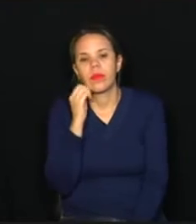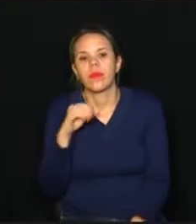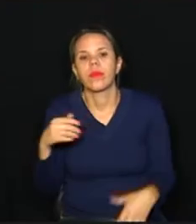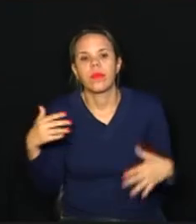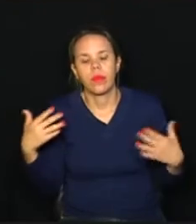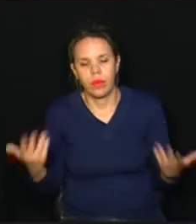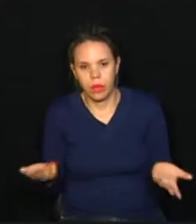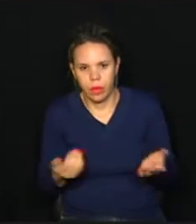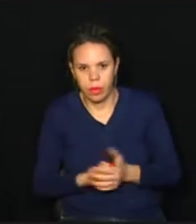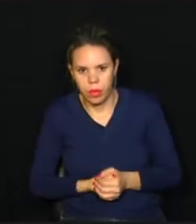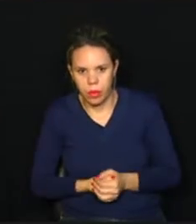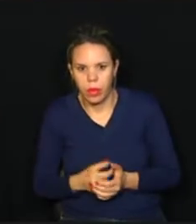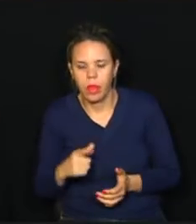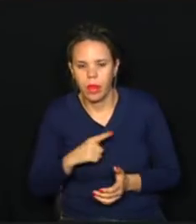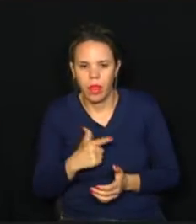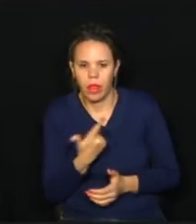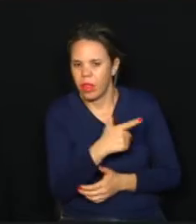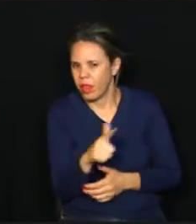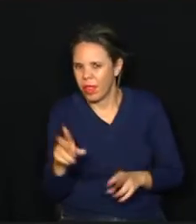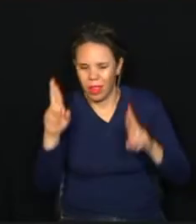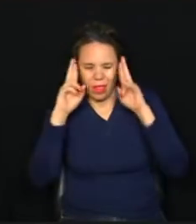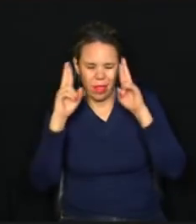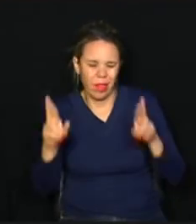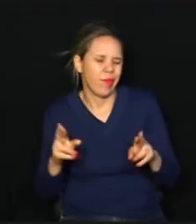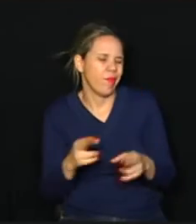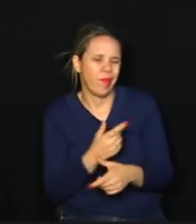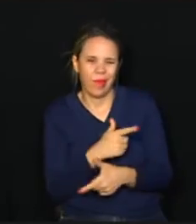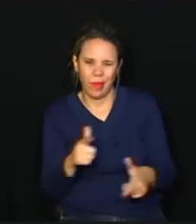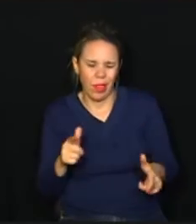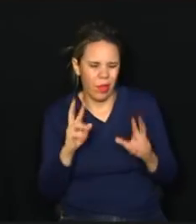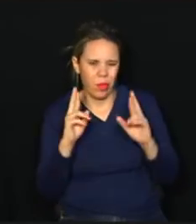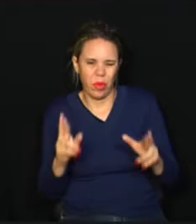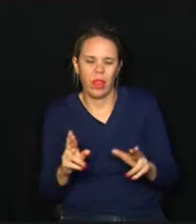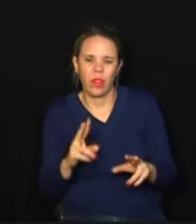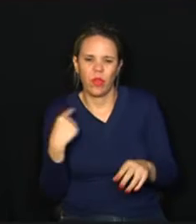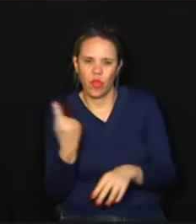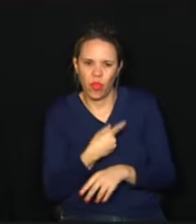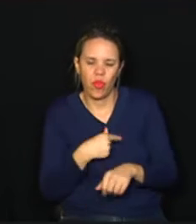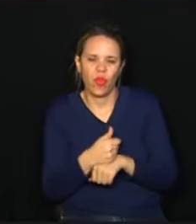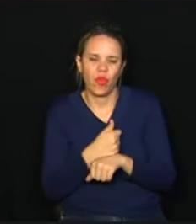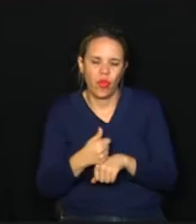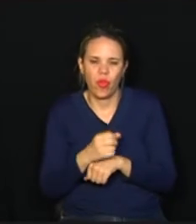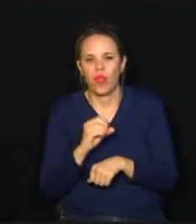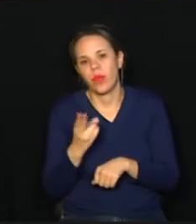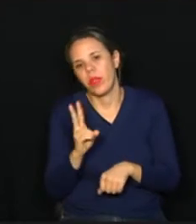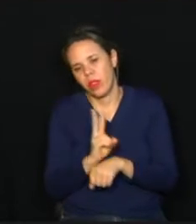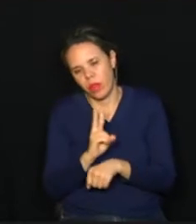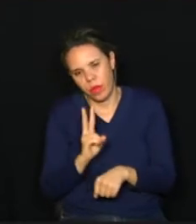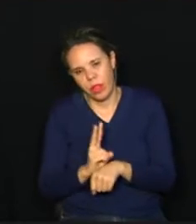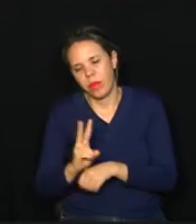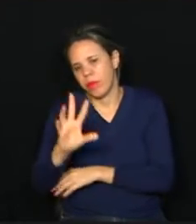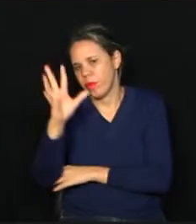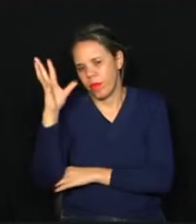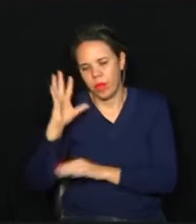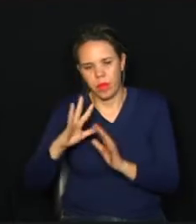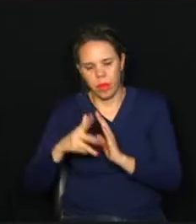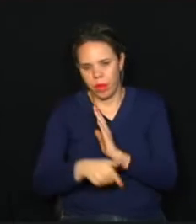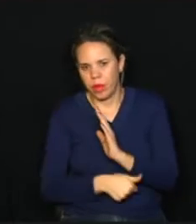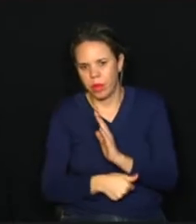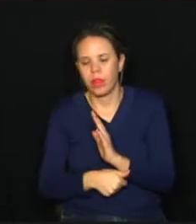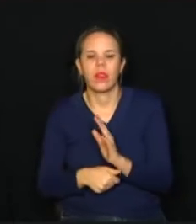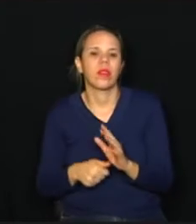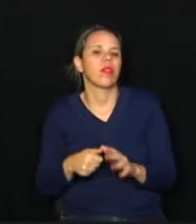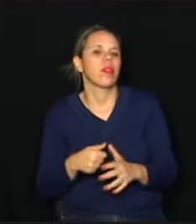Então, há um desrespeito enorme em questão de conservação de meio ambiente. Só